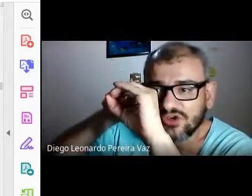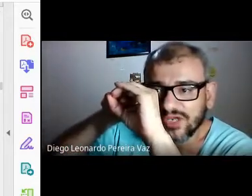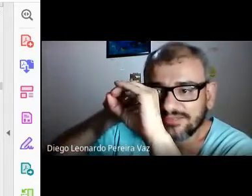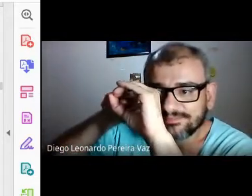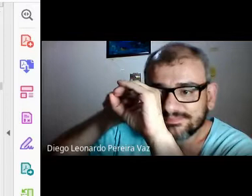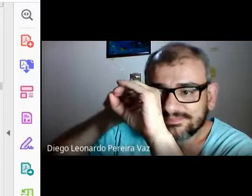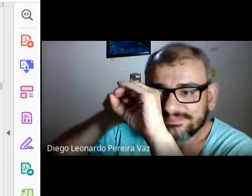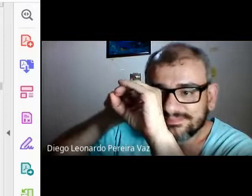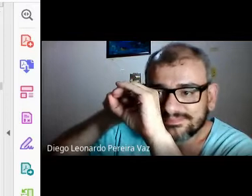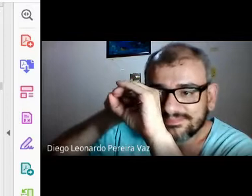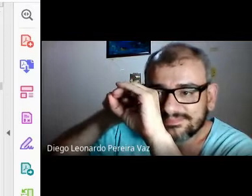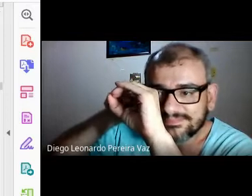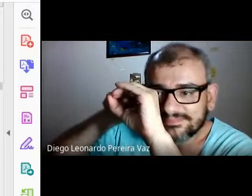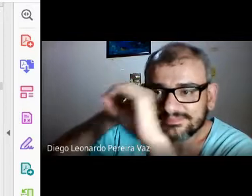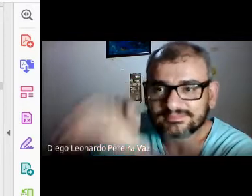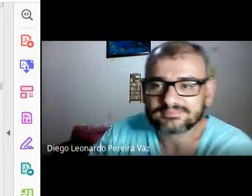Escova.